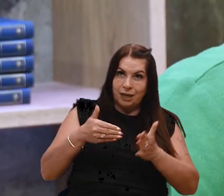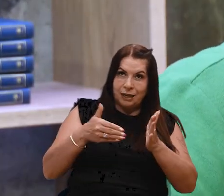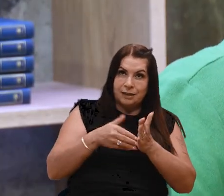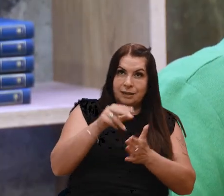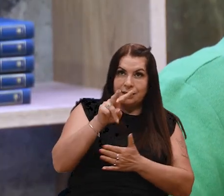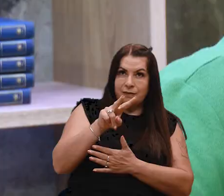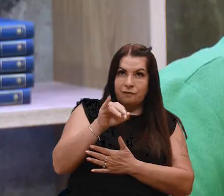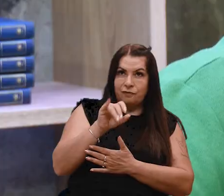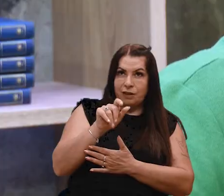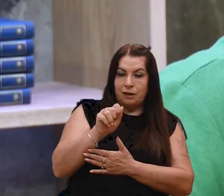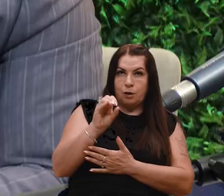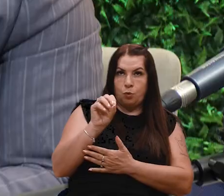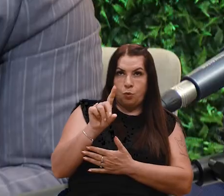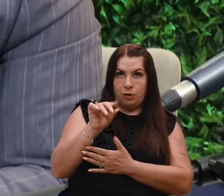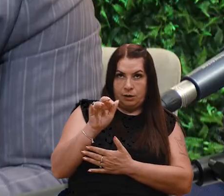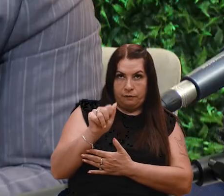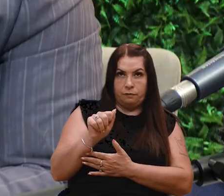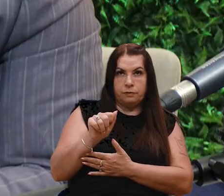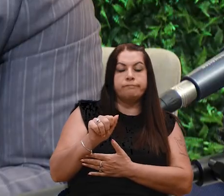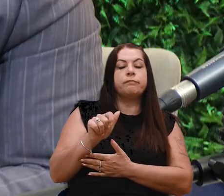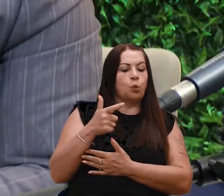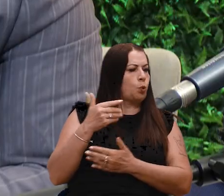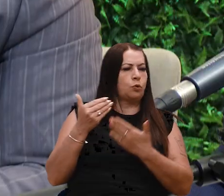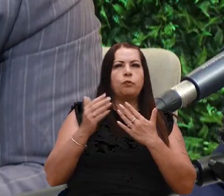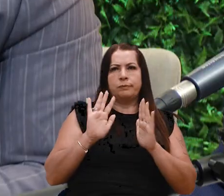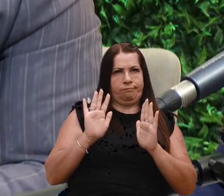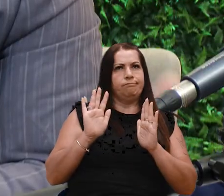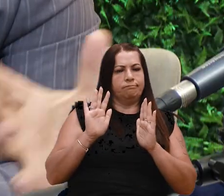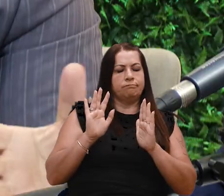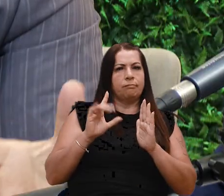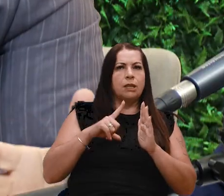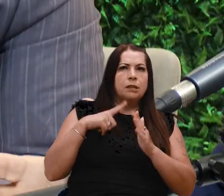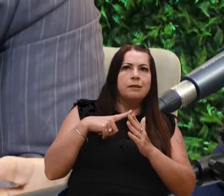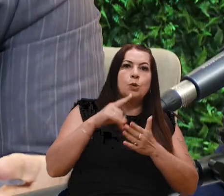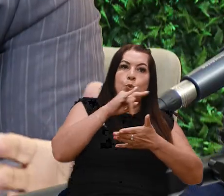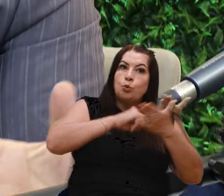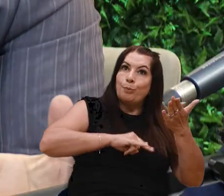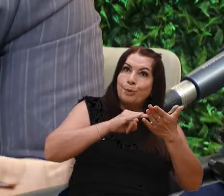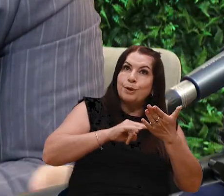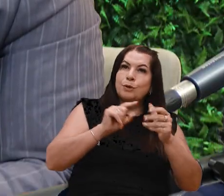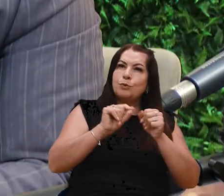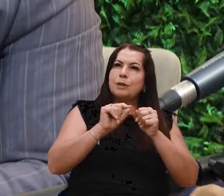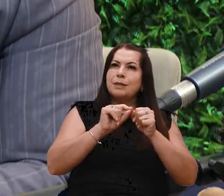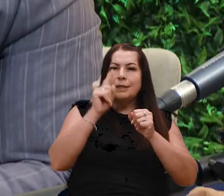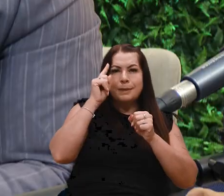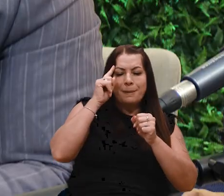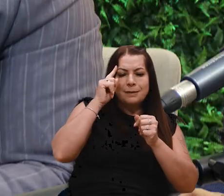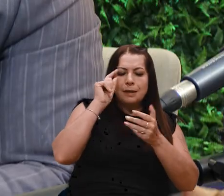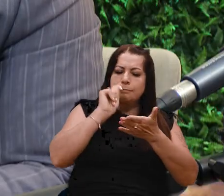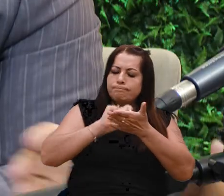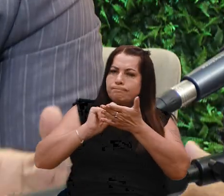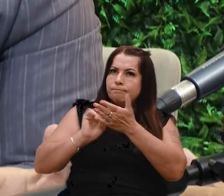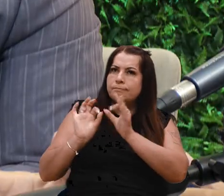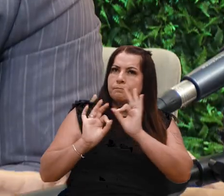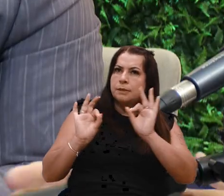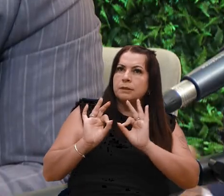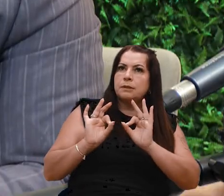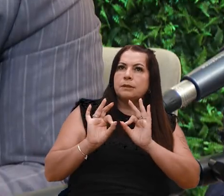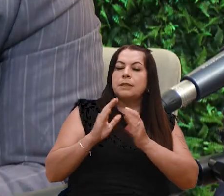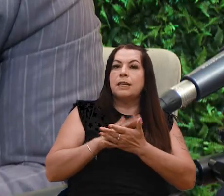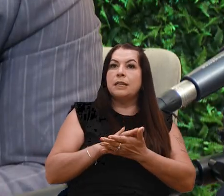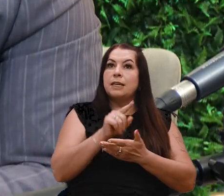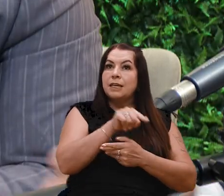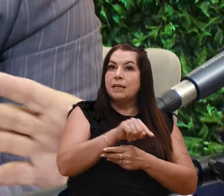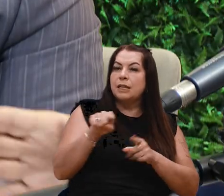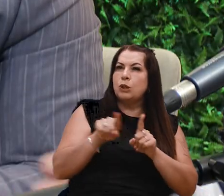Oliva? Sem dúvida, né? Existe um documento que tem que ser construído, que é o EVTEA, que é